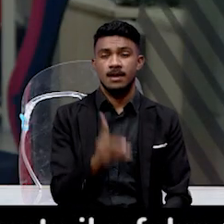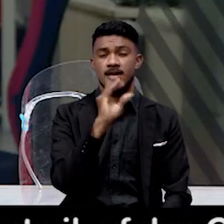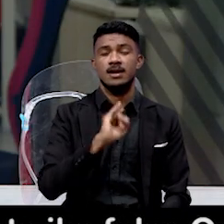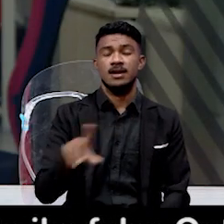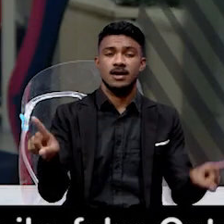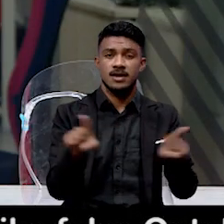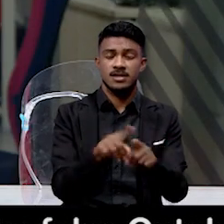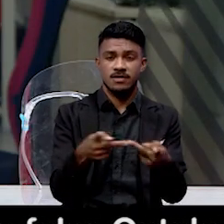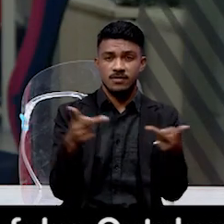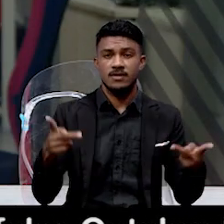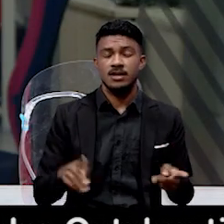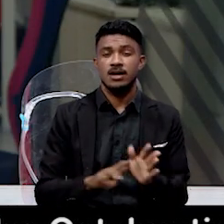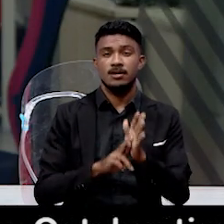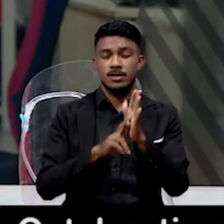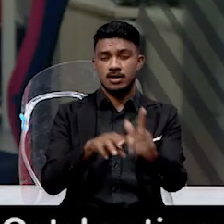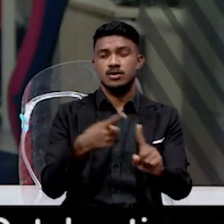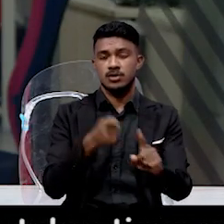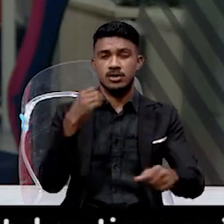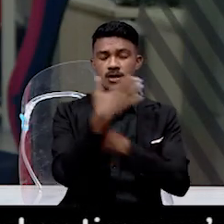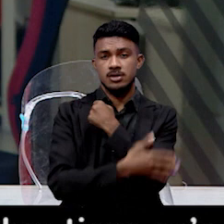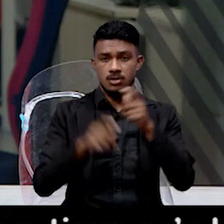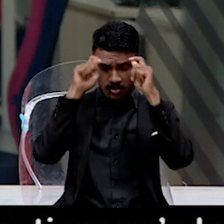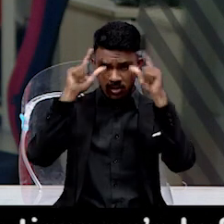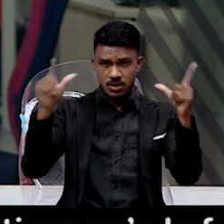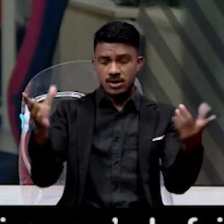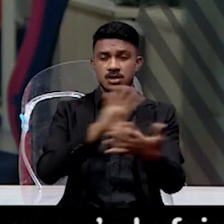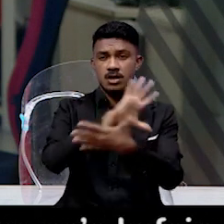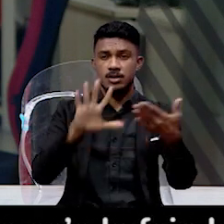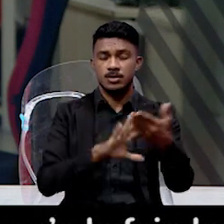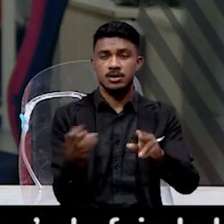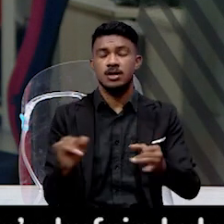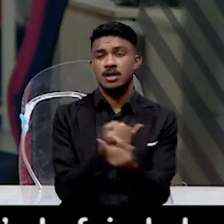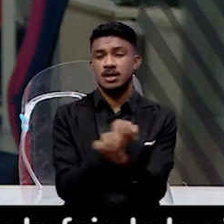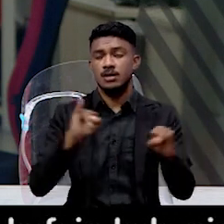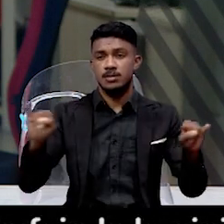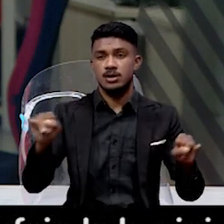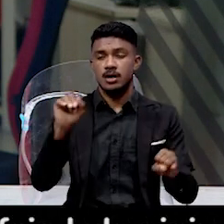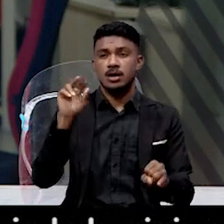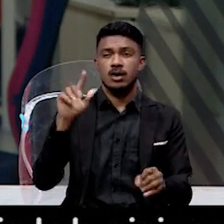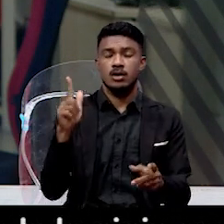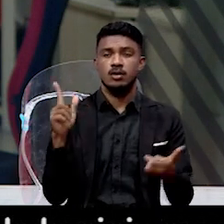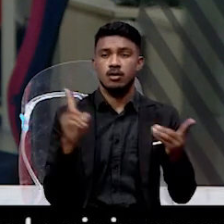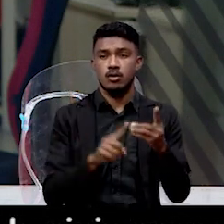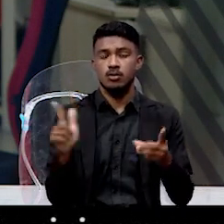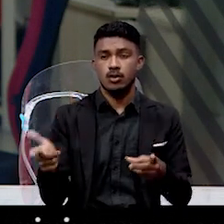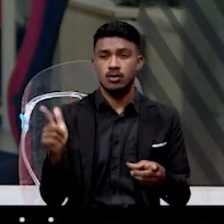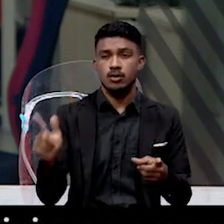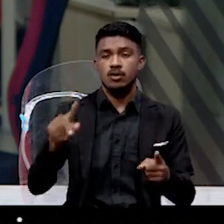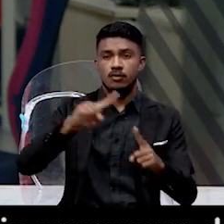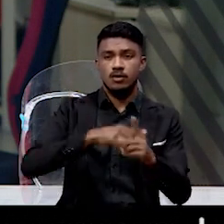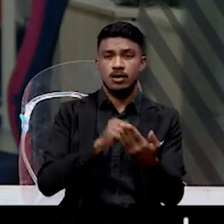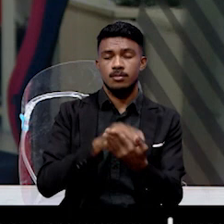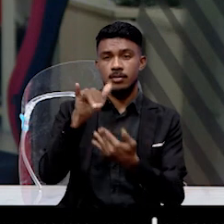nudar kapital Husina Saun Timor Leste nebe restaura hikas ne independensi iha lorong rua nulu fulang mayu tinang reung rua-rua